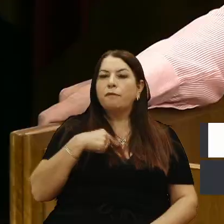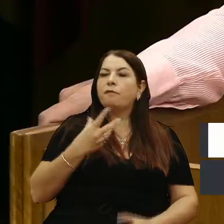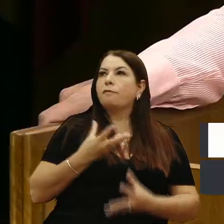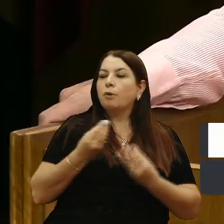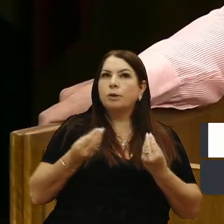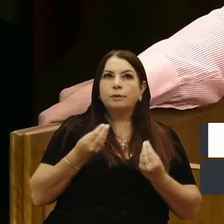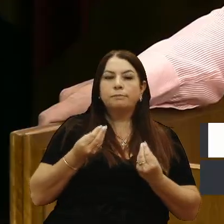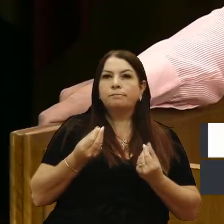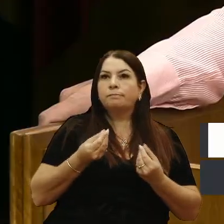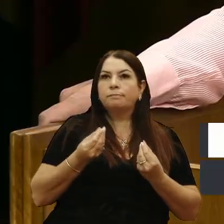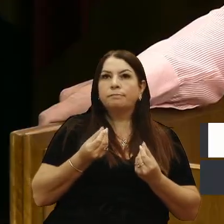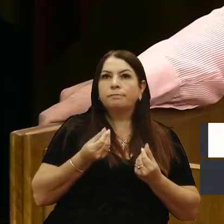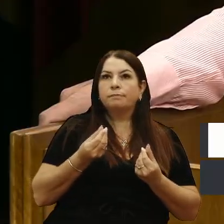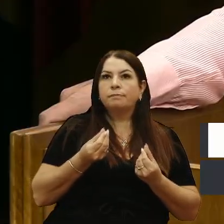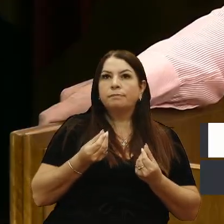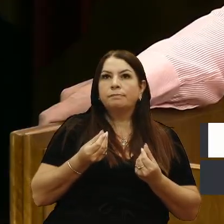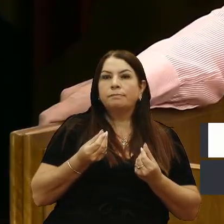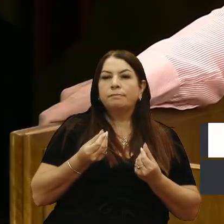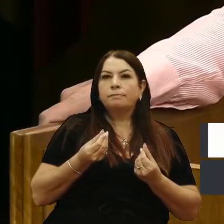muito